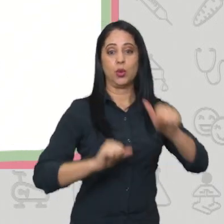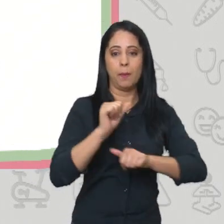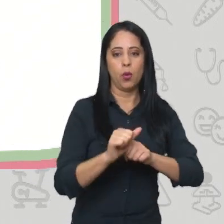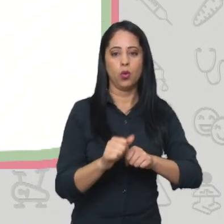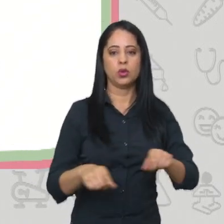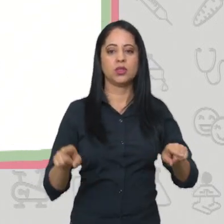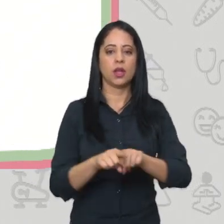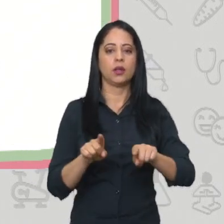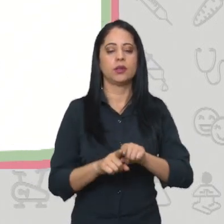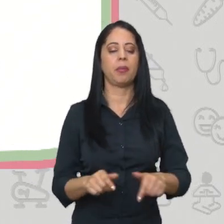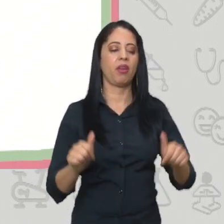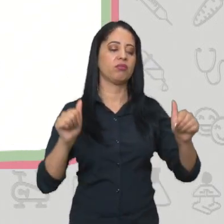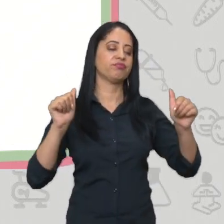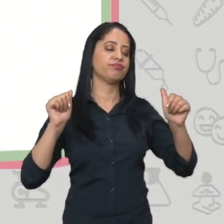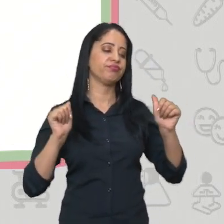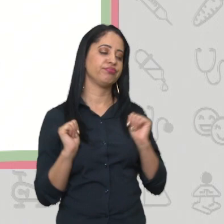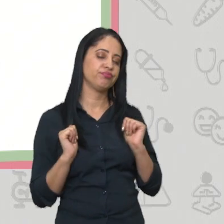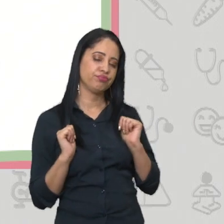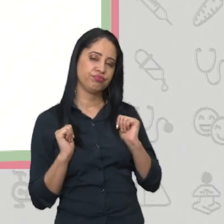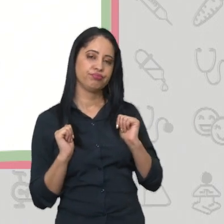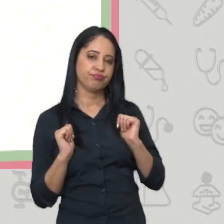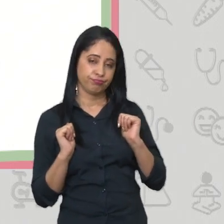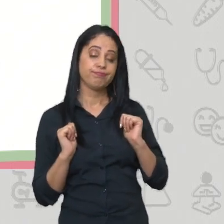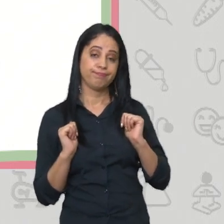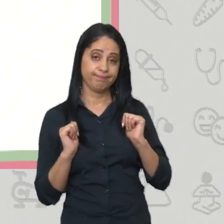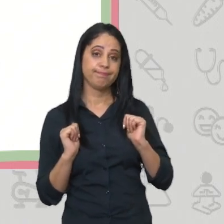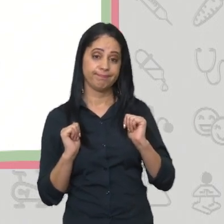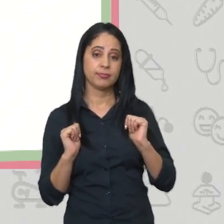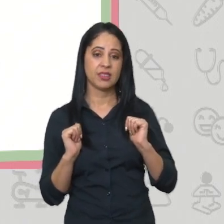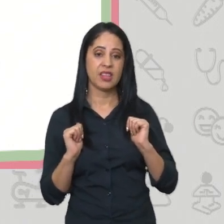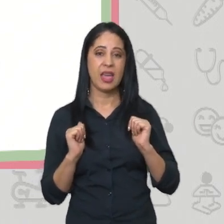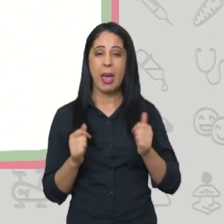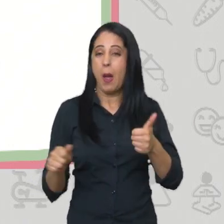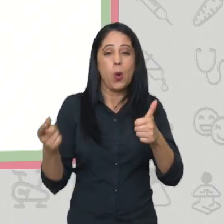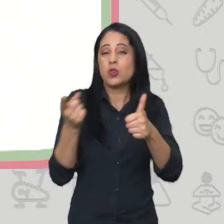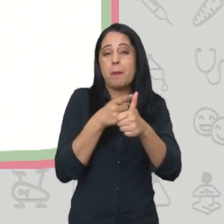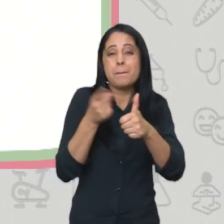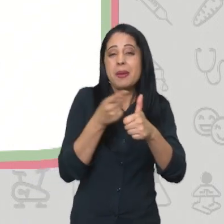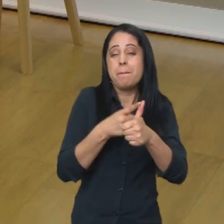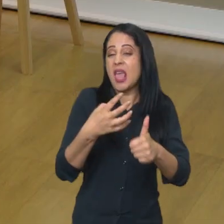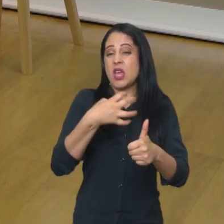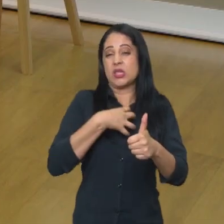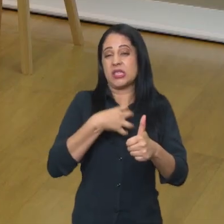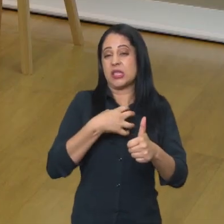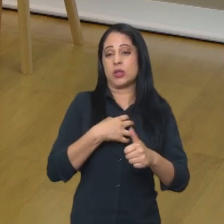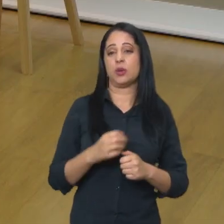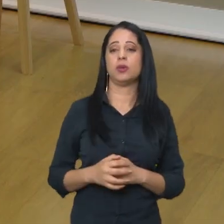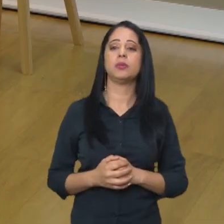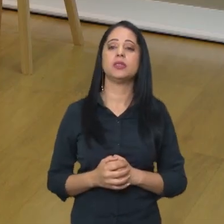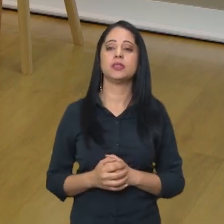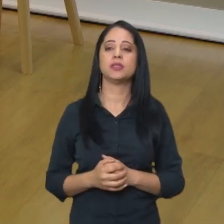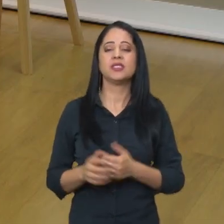perda de iniciativa para fazer aquelas atividades de rotina. Esses são os primeiros sinais, doutor?